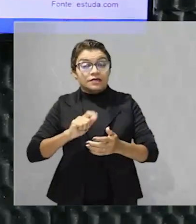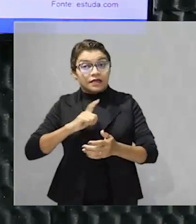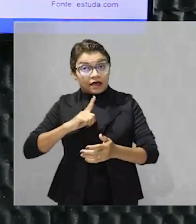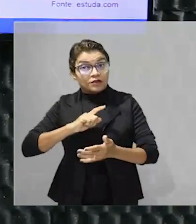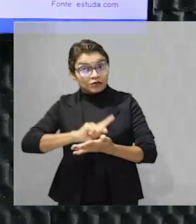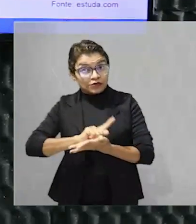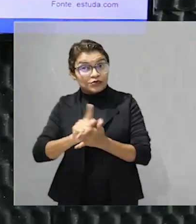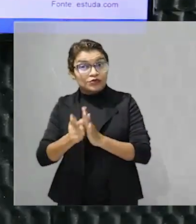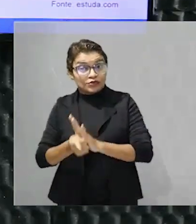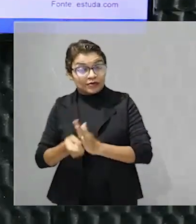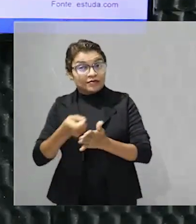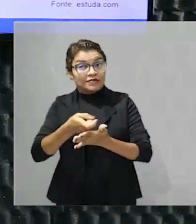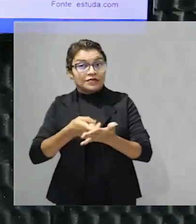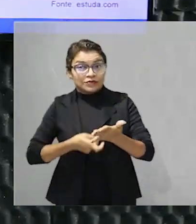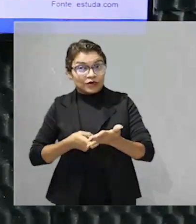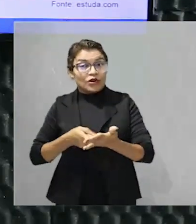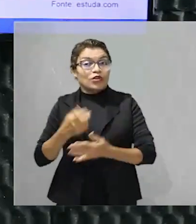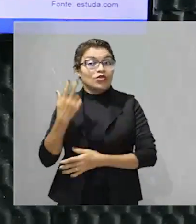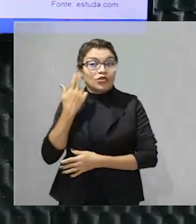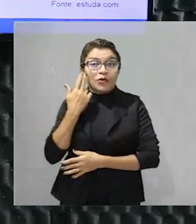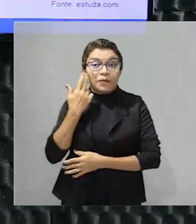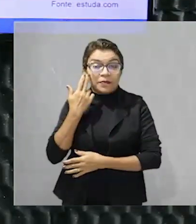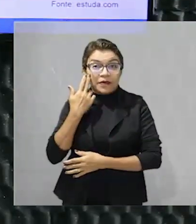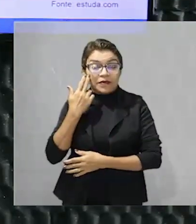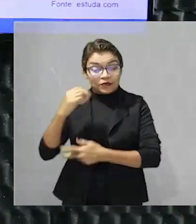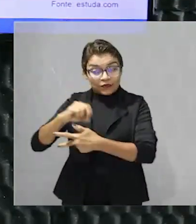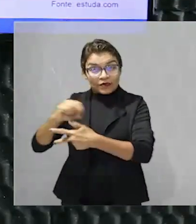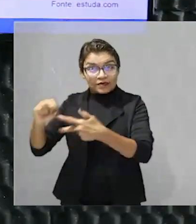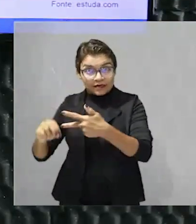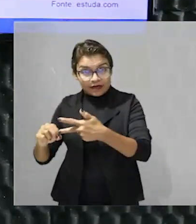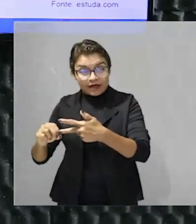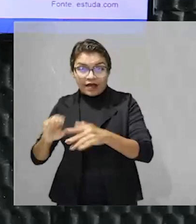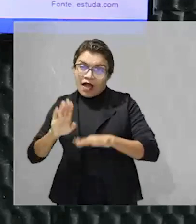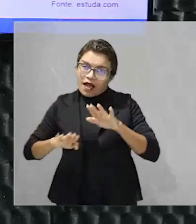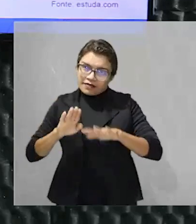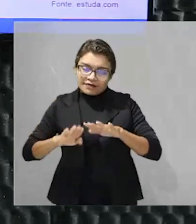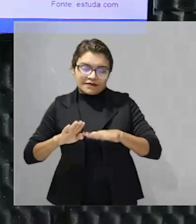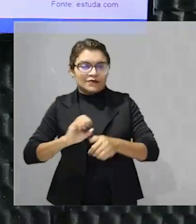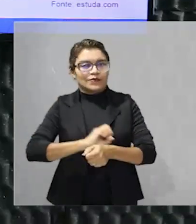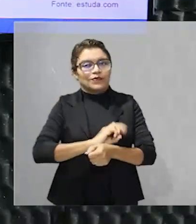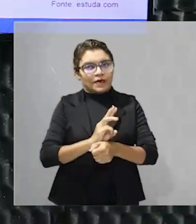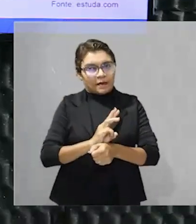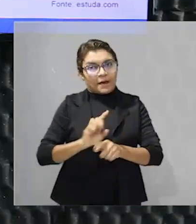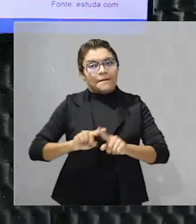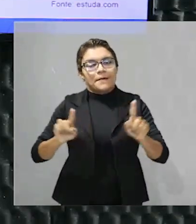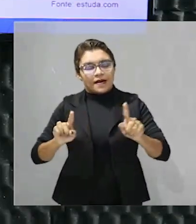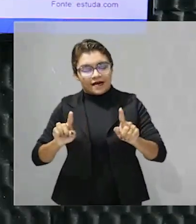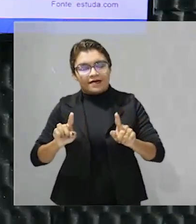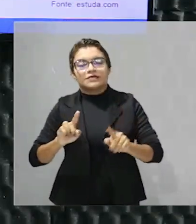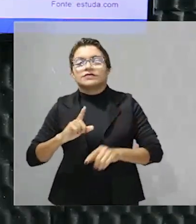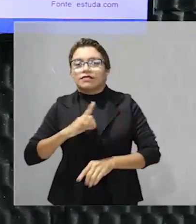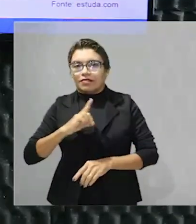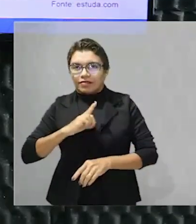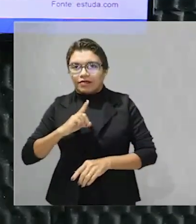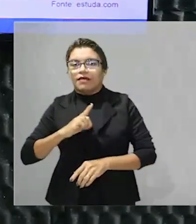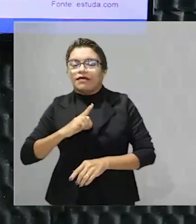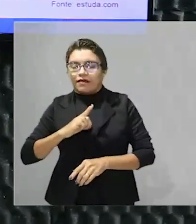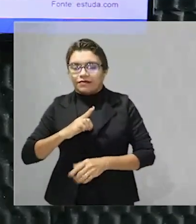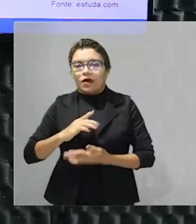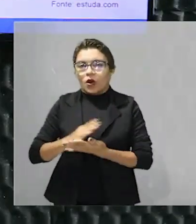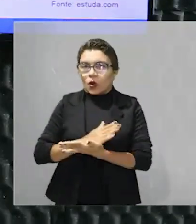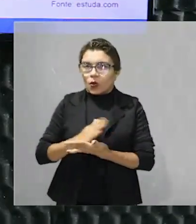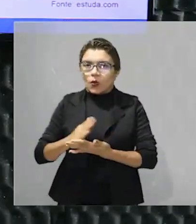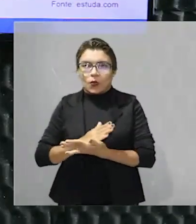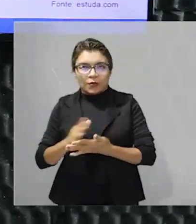do ENEM e não tão frequente assim na prova da UEMA, apesar de nós observarmos a presença desse recurso em